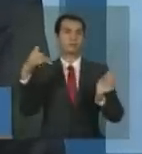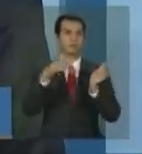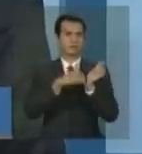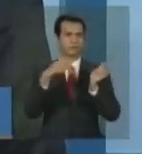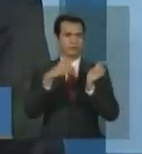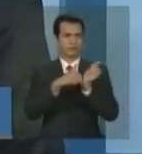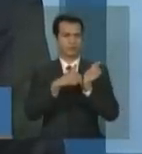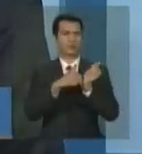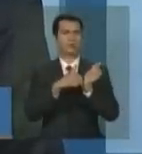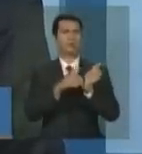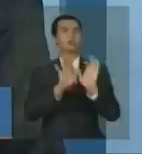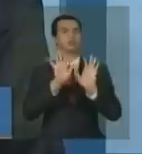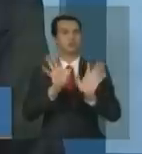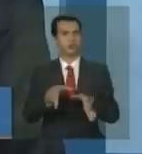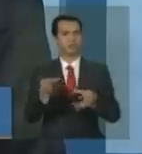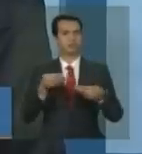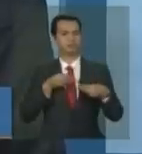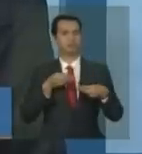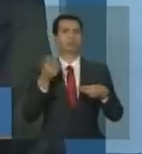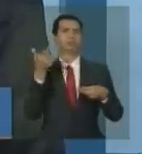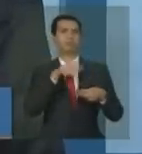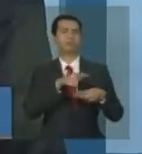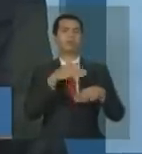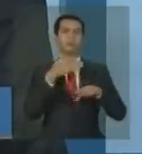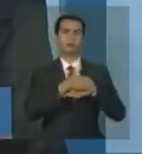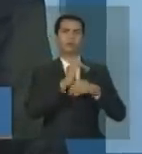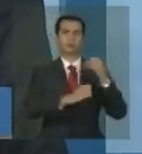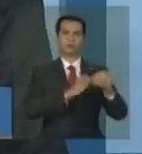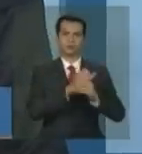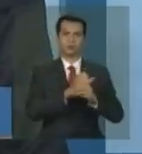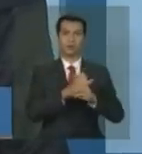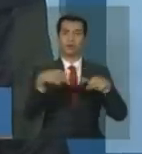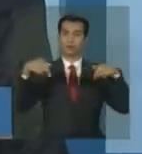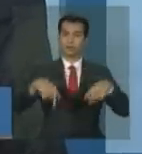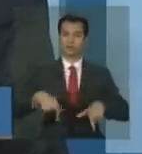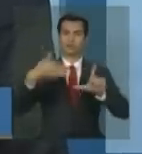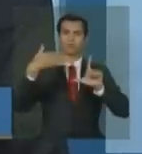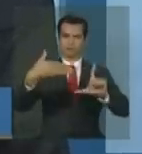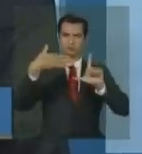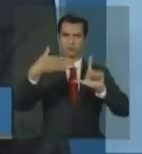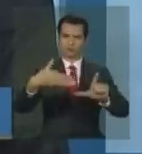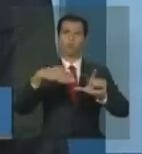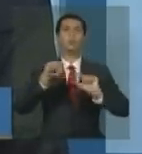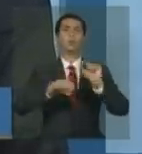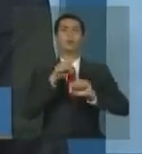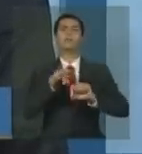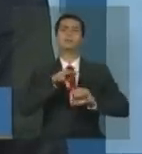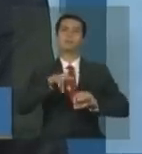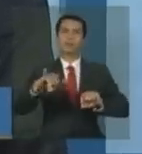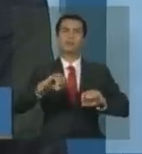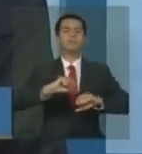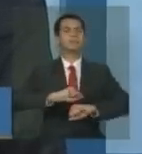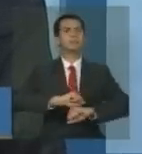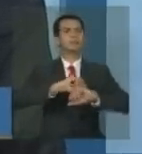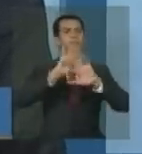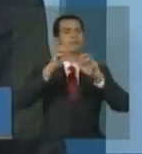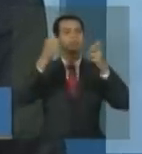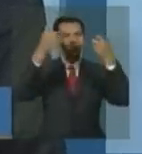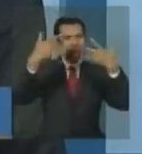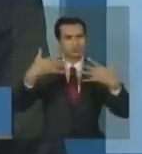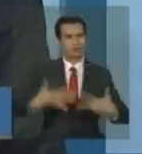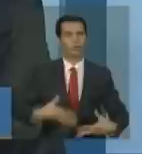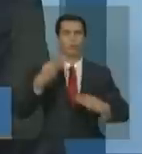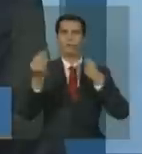aos sistemas eletrônicos do Ministério. Esta teleconferência vem esclarecer as principais dúvidas sobre o processo